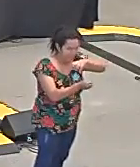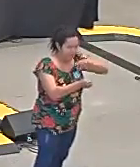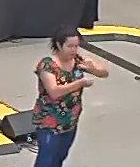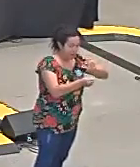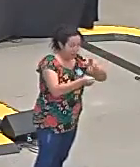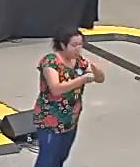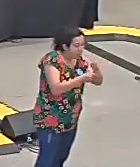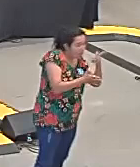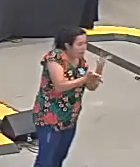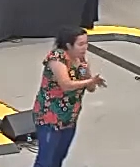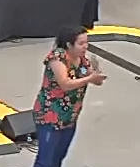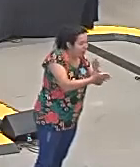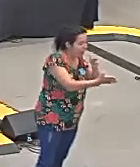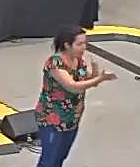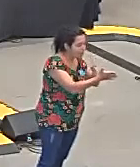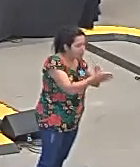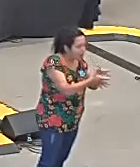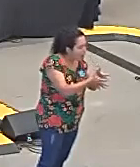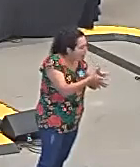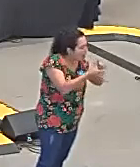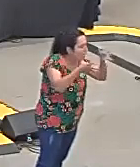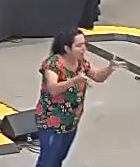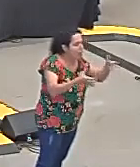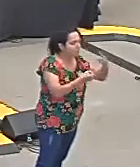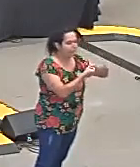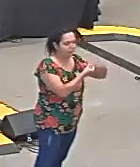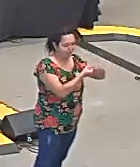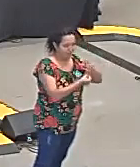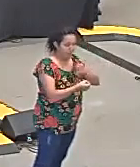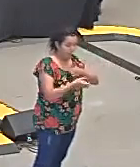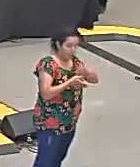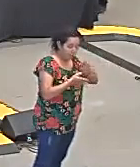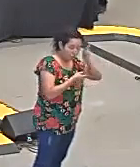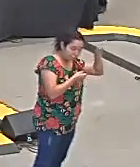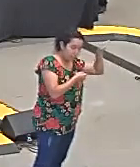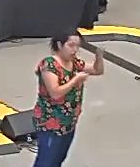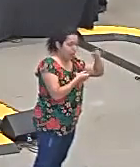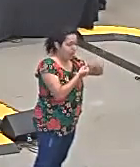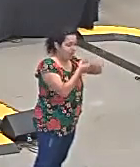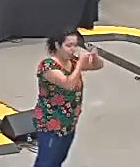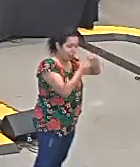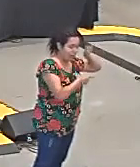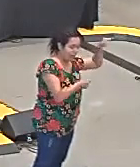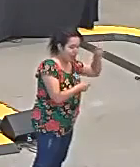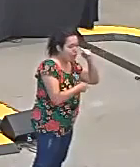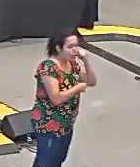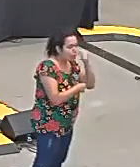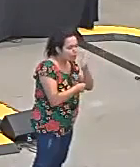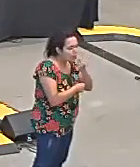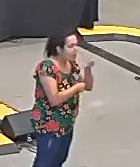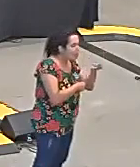gente sabe que a região metropolitana e as cidades mais próximas da capital, por